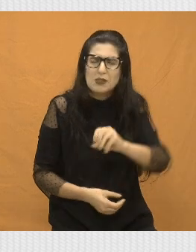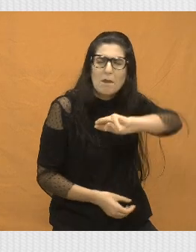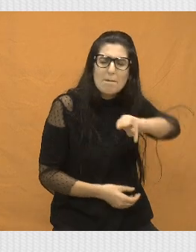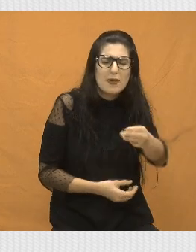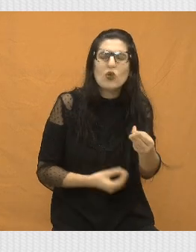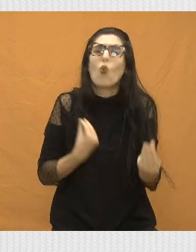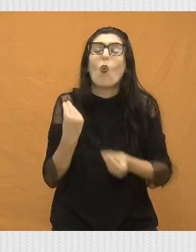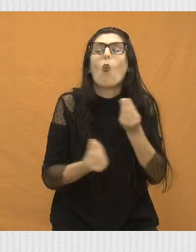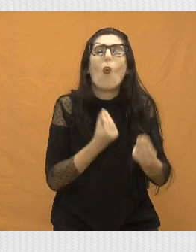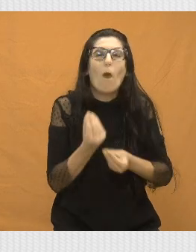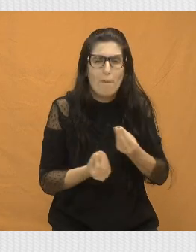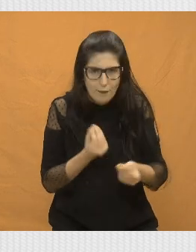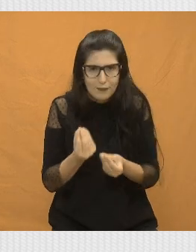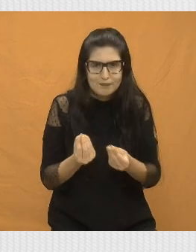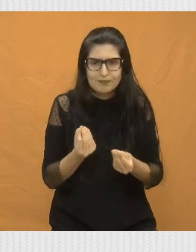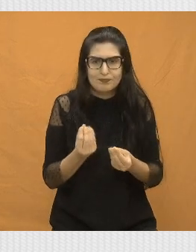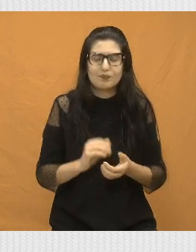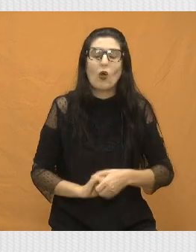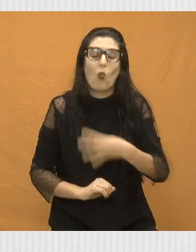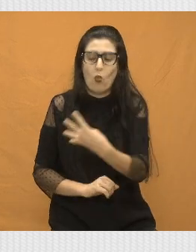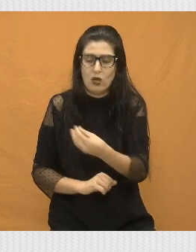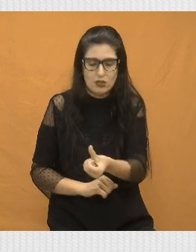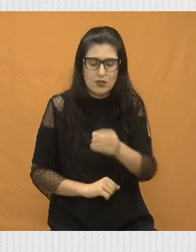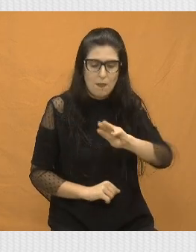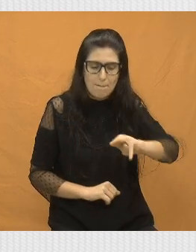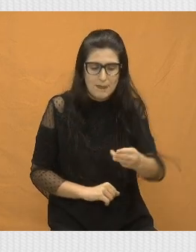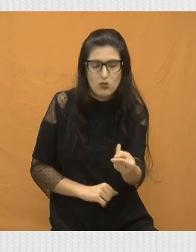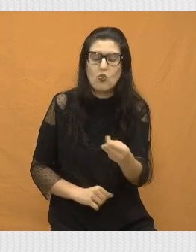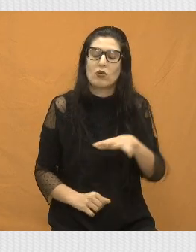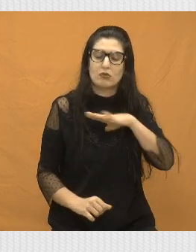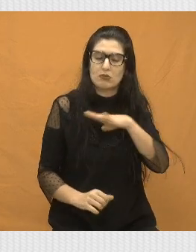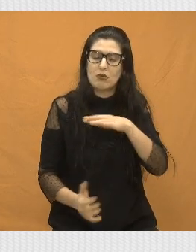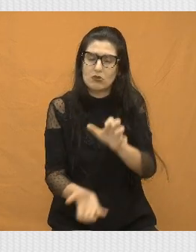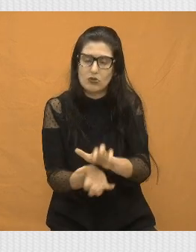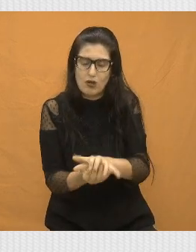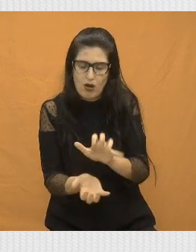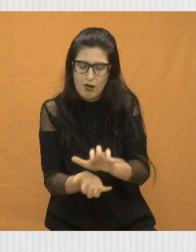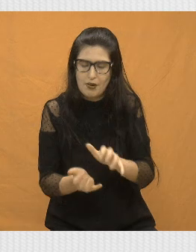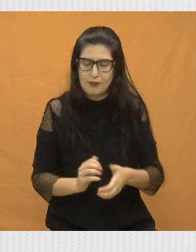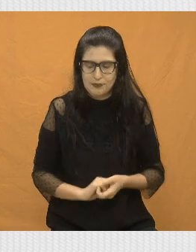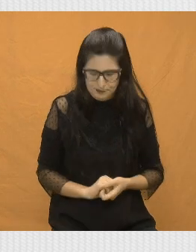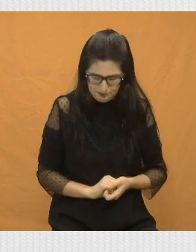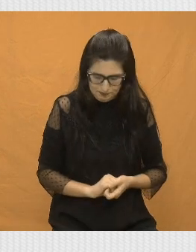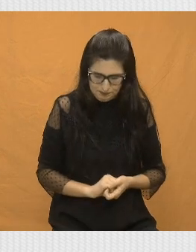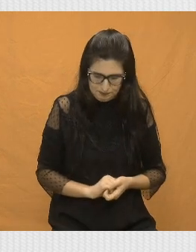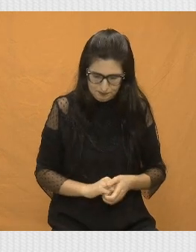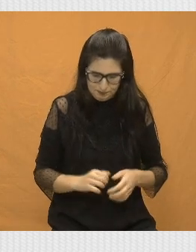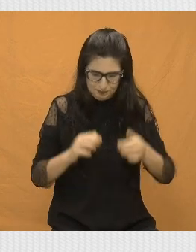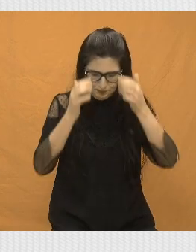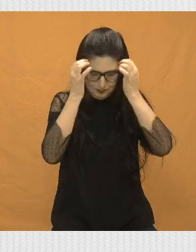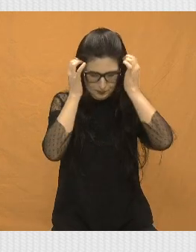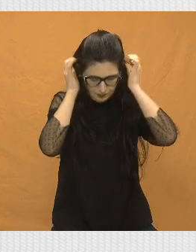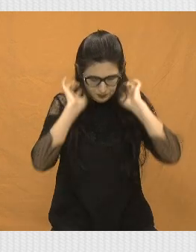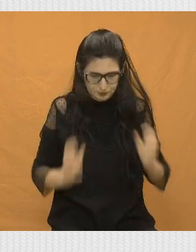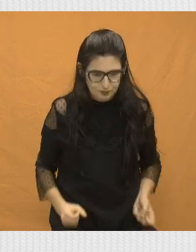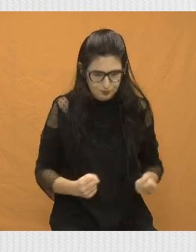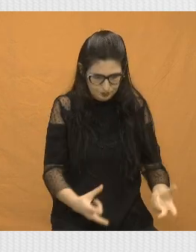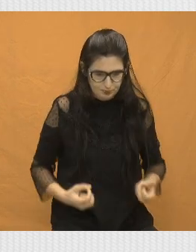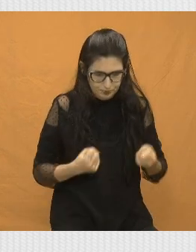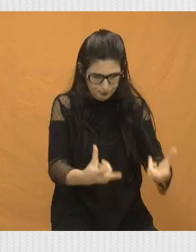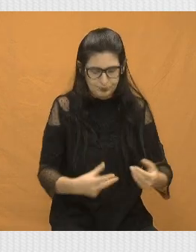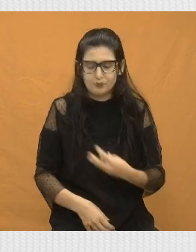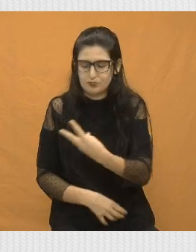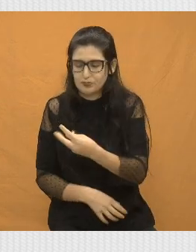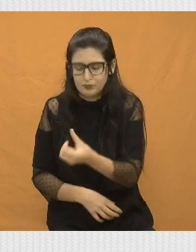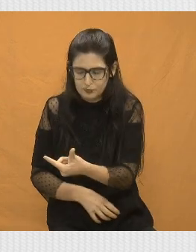nós chegamos aqui em nossos 46 milhões no município de Jacareí? Nós tivemos nossas receitas primárias de